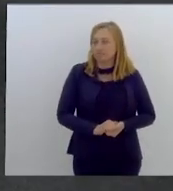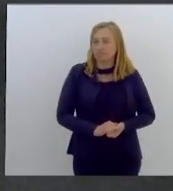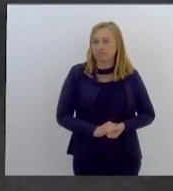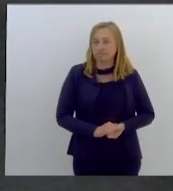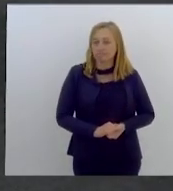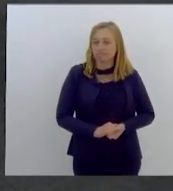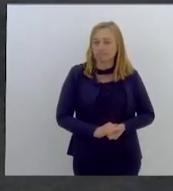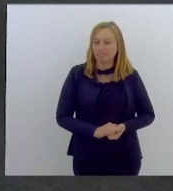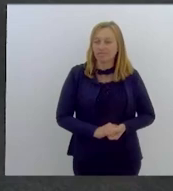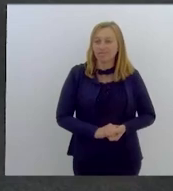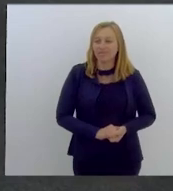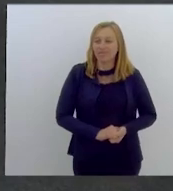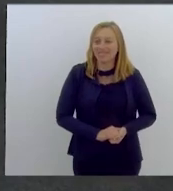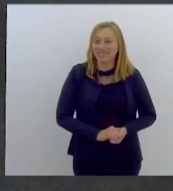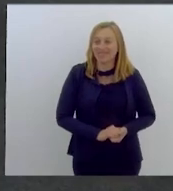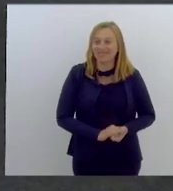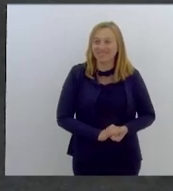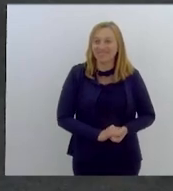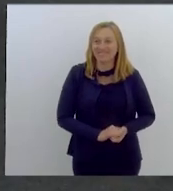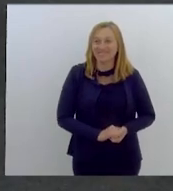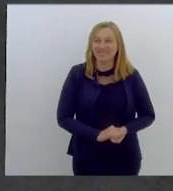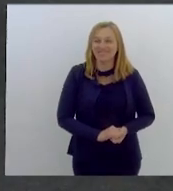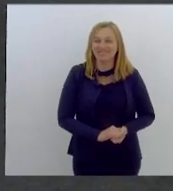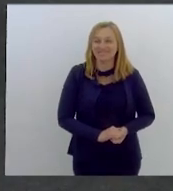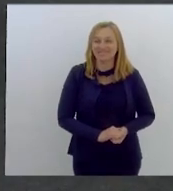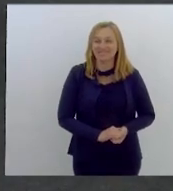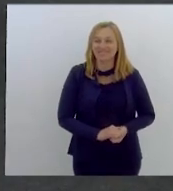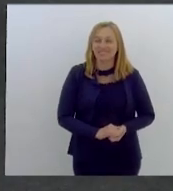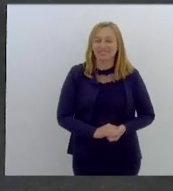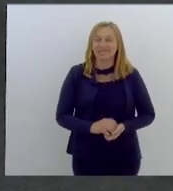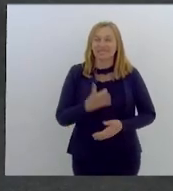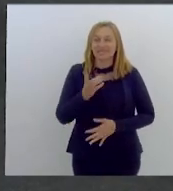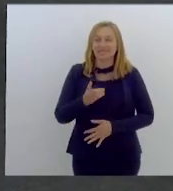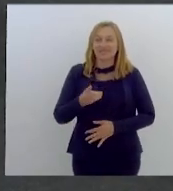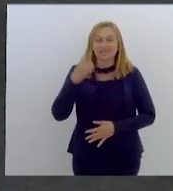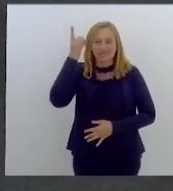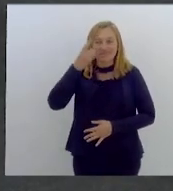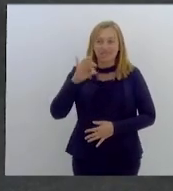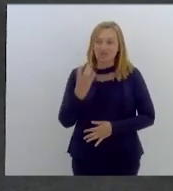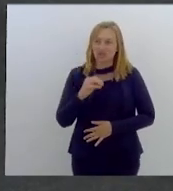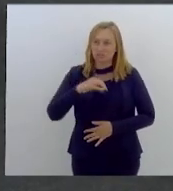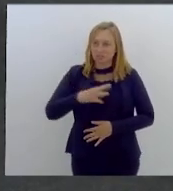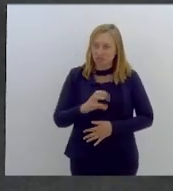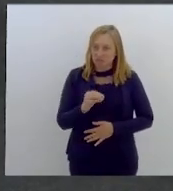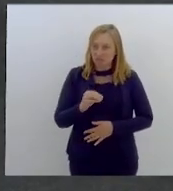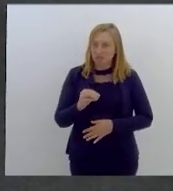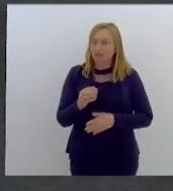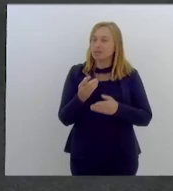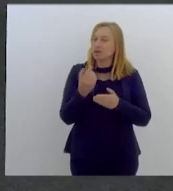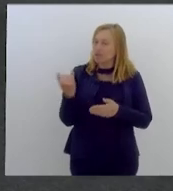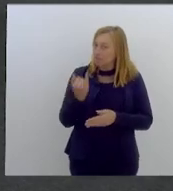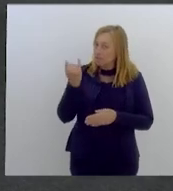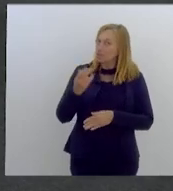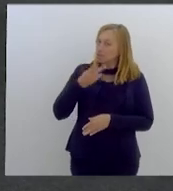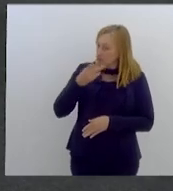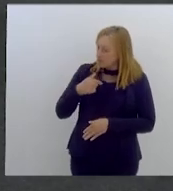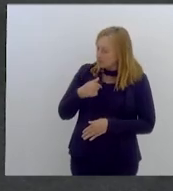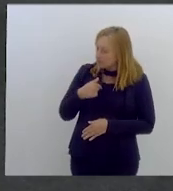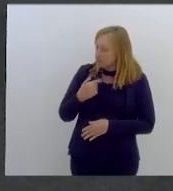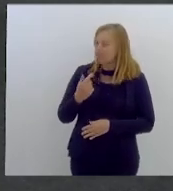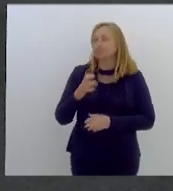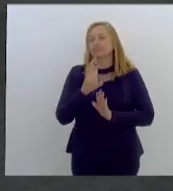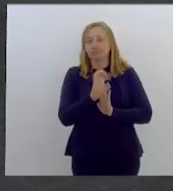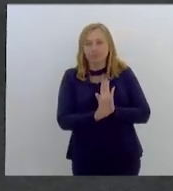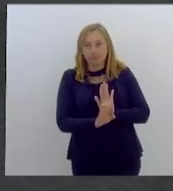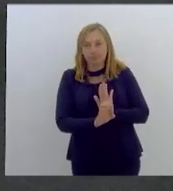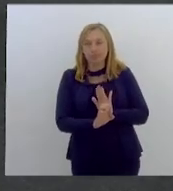Fundeb, do novo Fundeb, é de... Deputado Chico Machado, essa é uma parte importante. A emenda constitucional